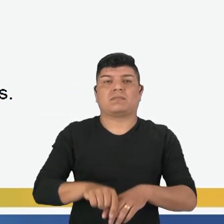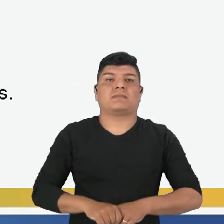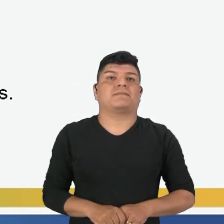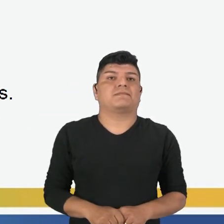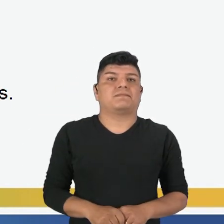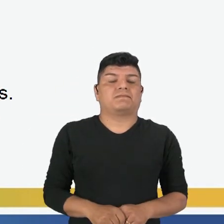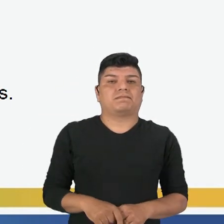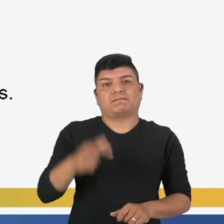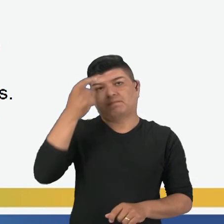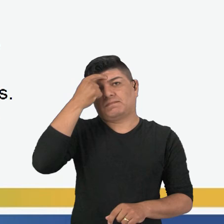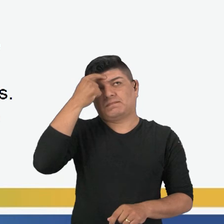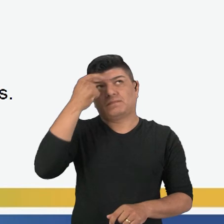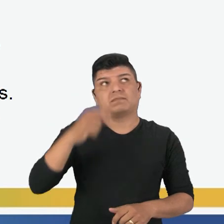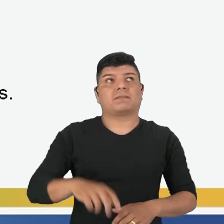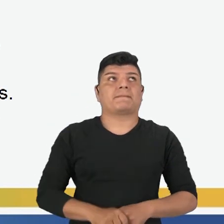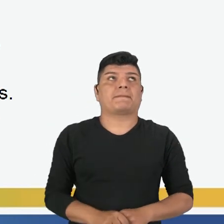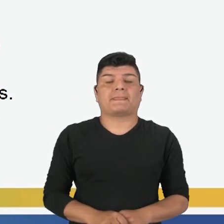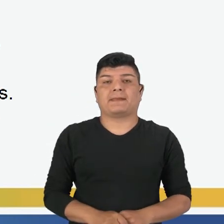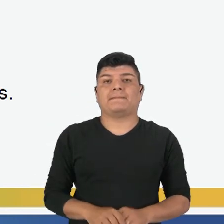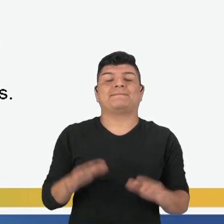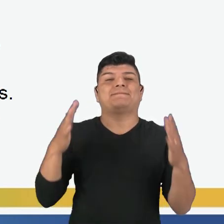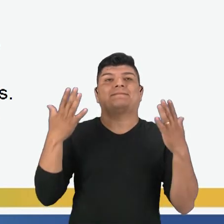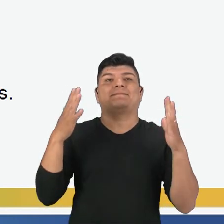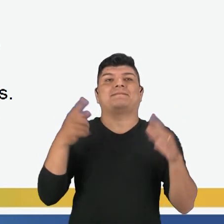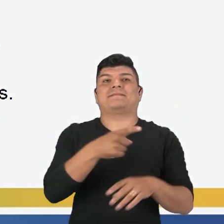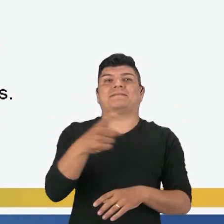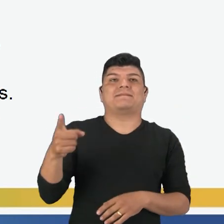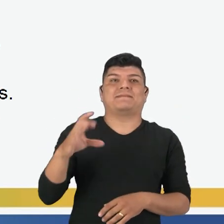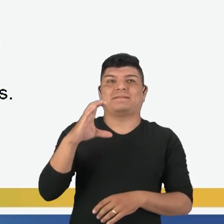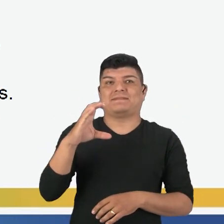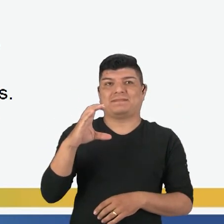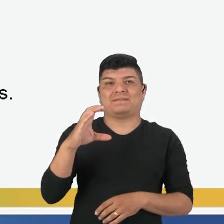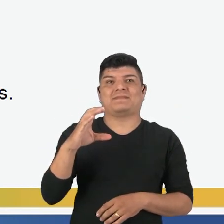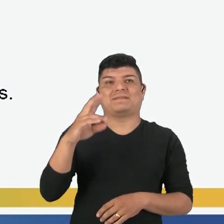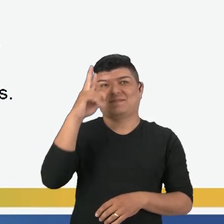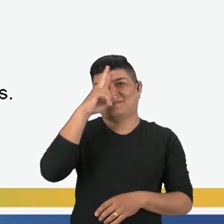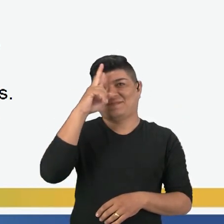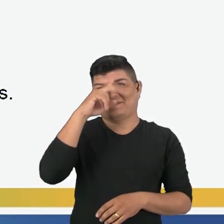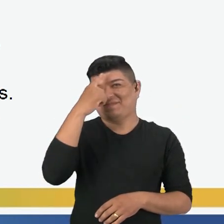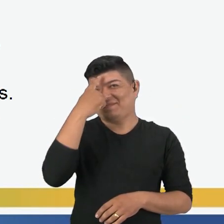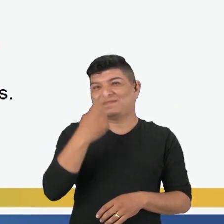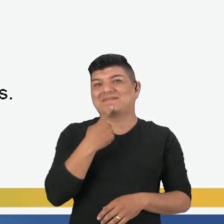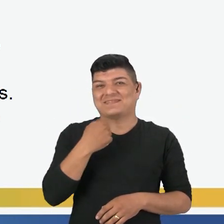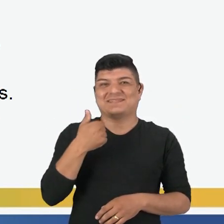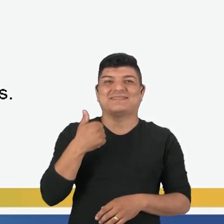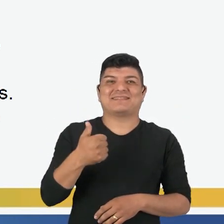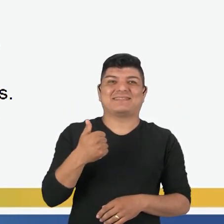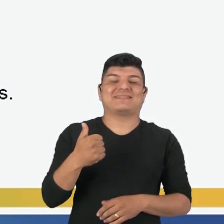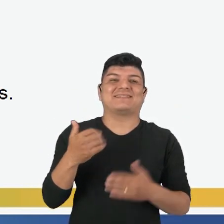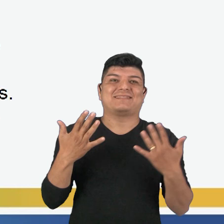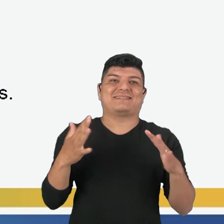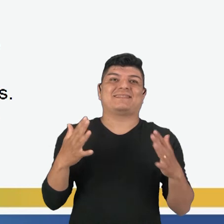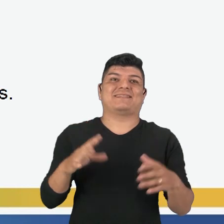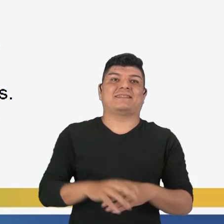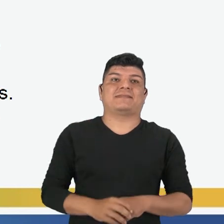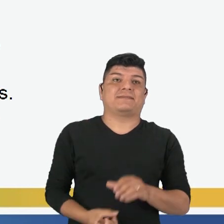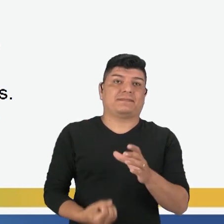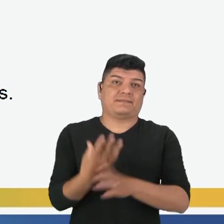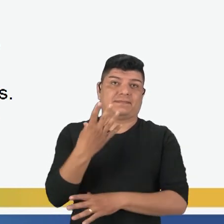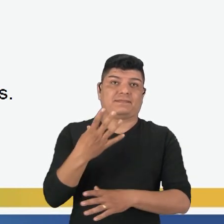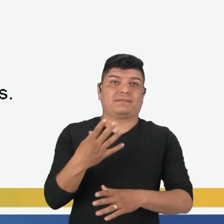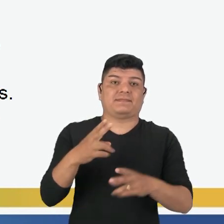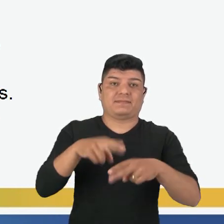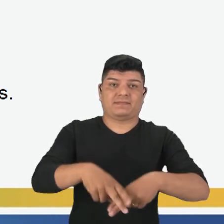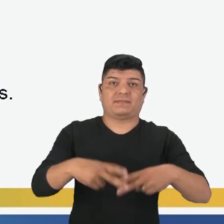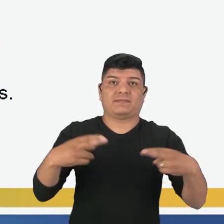árabes. Pensou? Parabéns para você que marcou a letra C, lembrou da foto que eu botei lá no início, né? Muito bem! A formação étnica